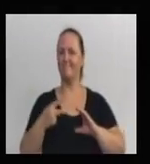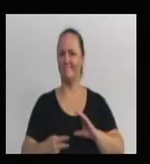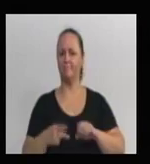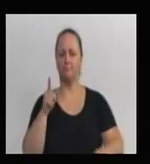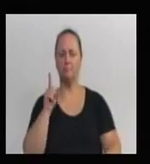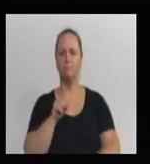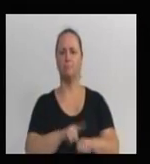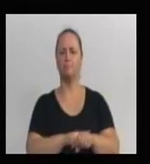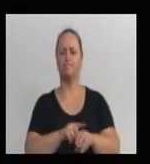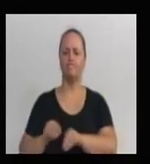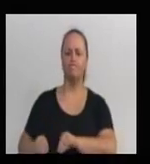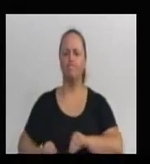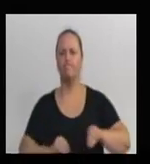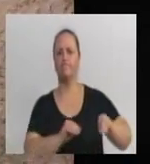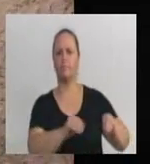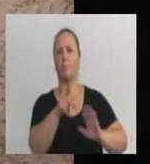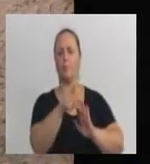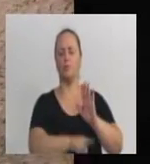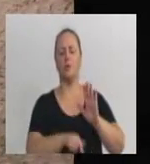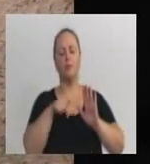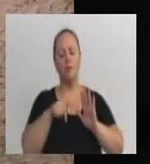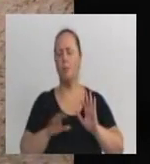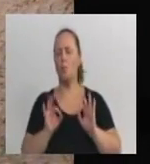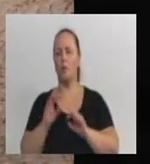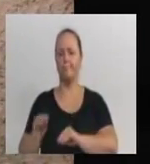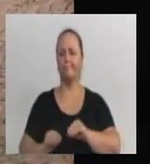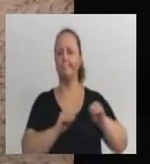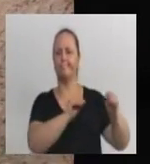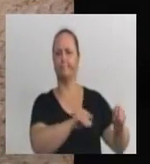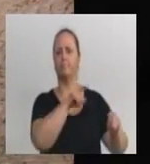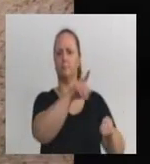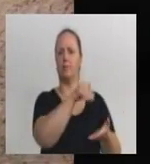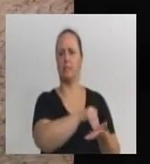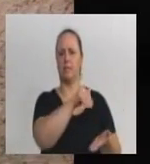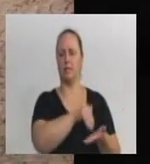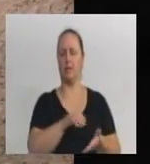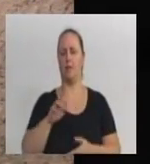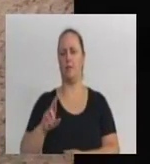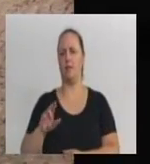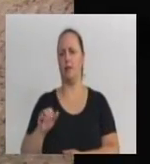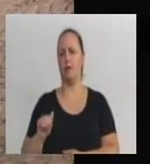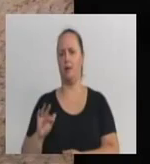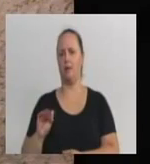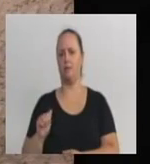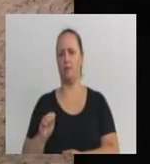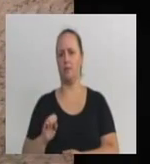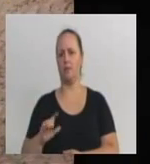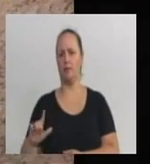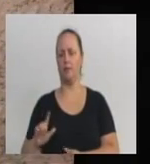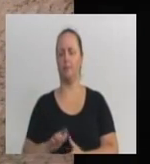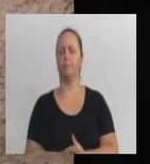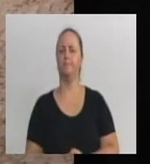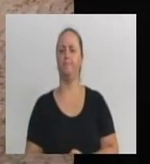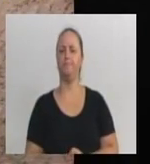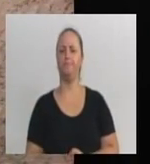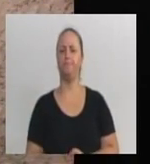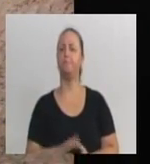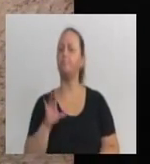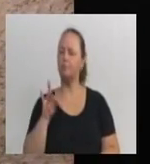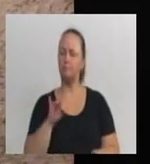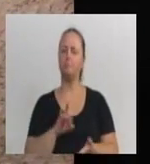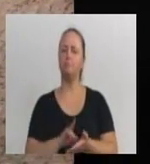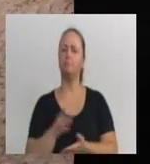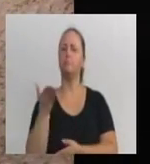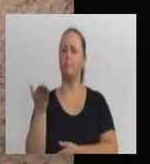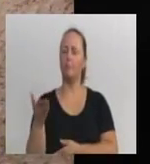foram transferidos ao secretário Rafael e realmente estão lá atendendo. O Encano Alto também